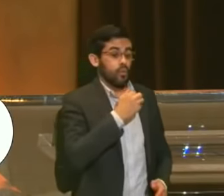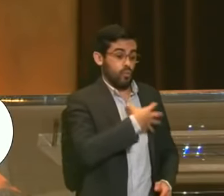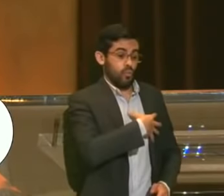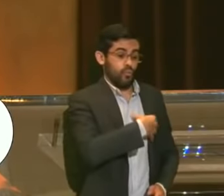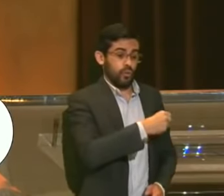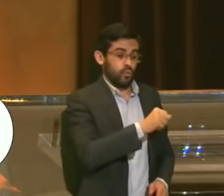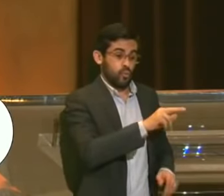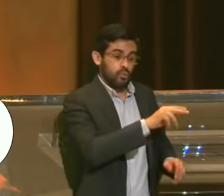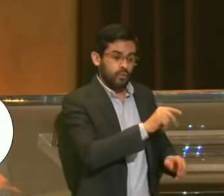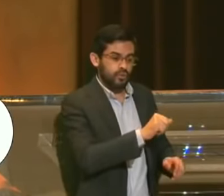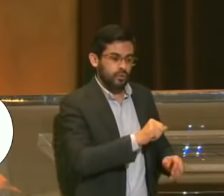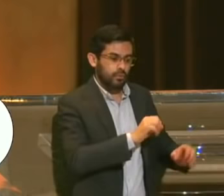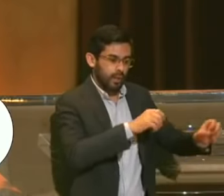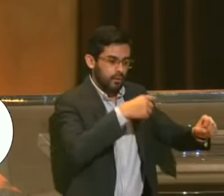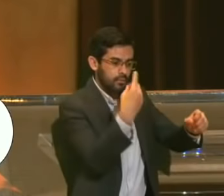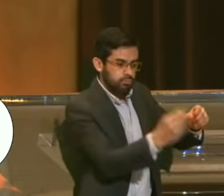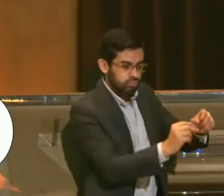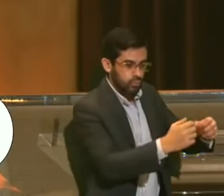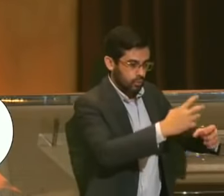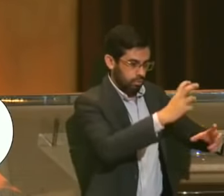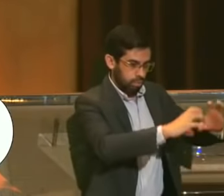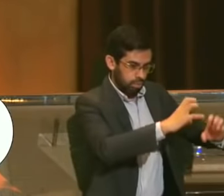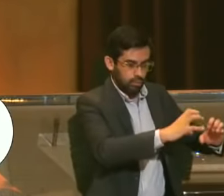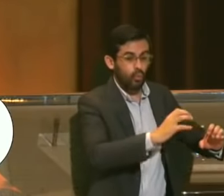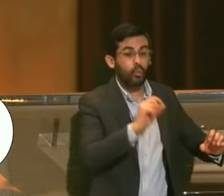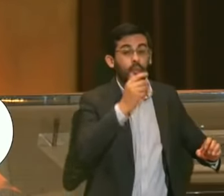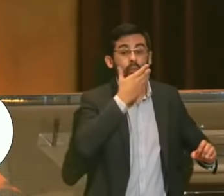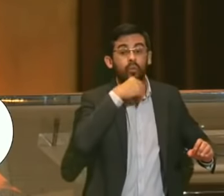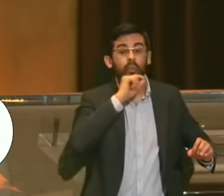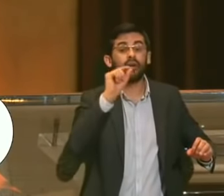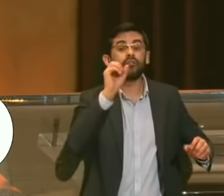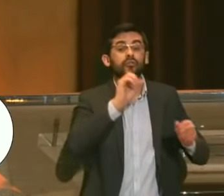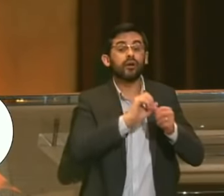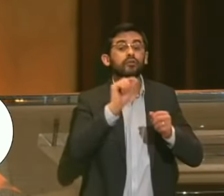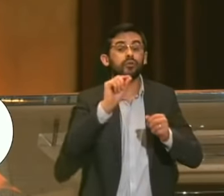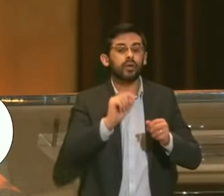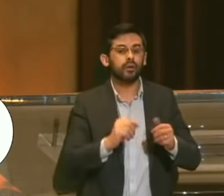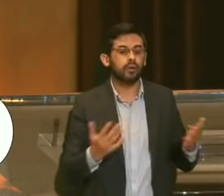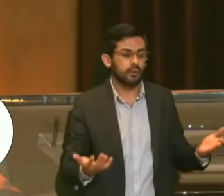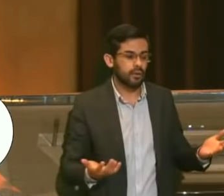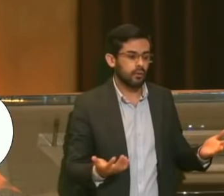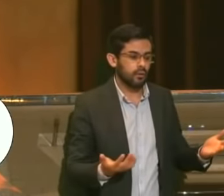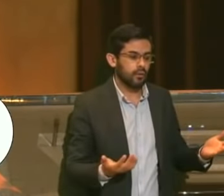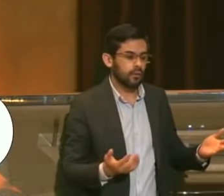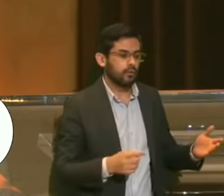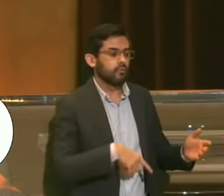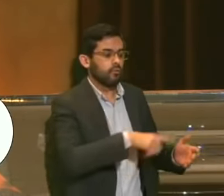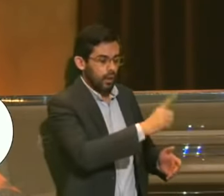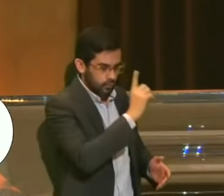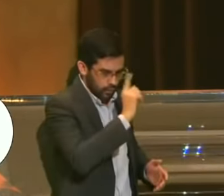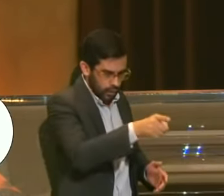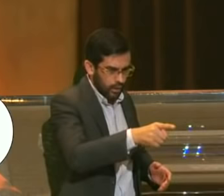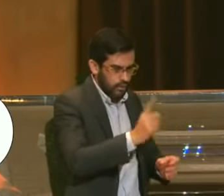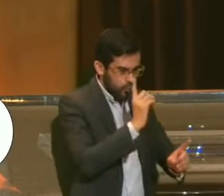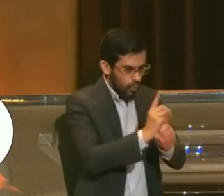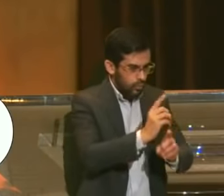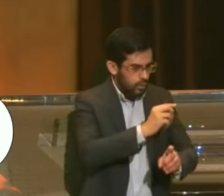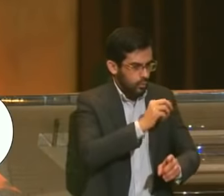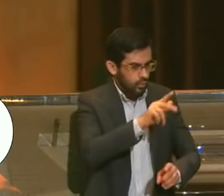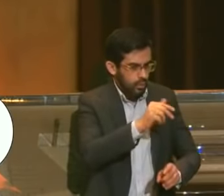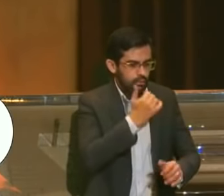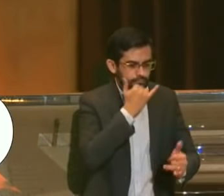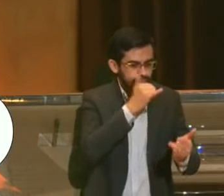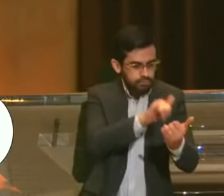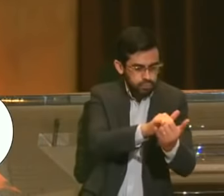outro irmão. O que é que o papai faz? Vai lá e pede desculpas para o seu irmão. Não é assim que acontece?